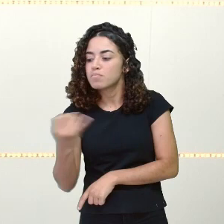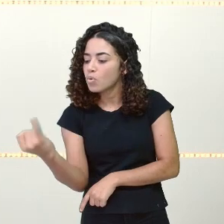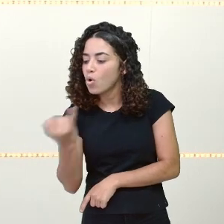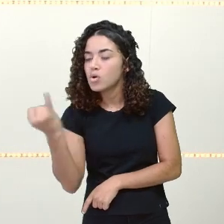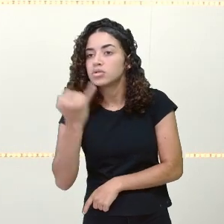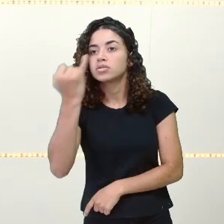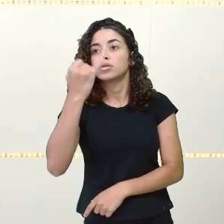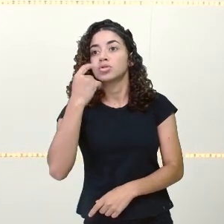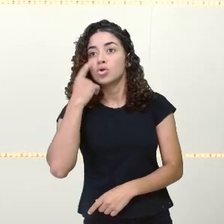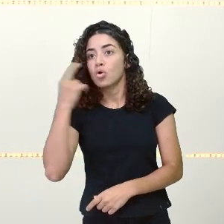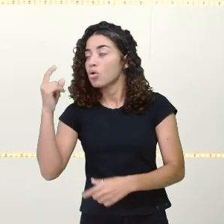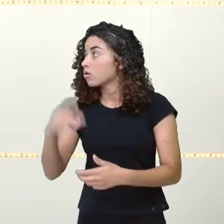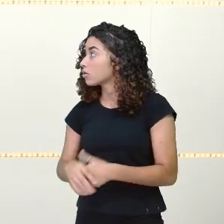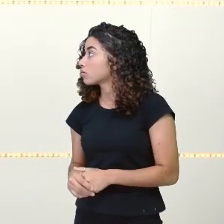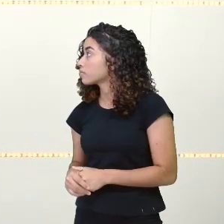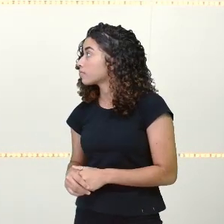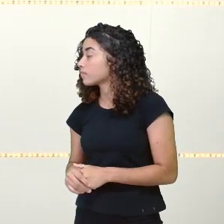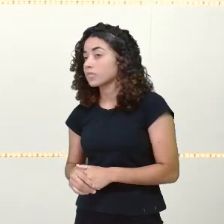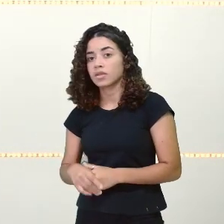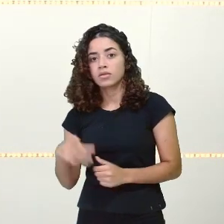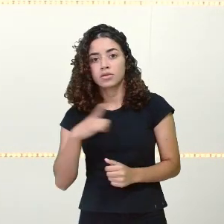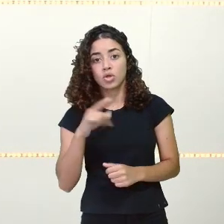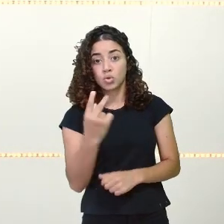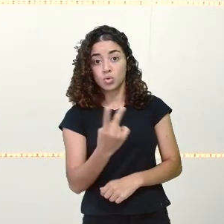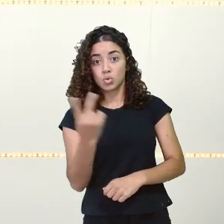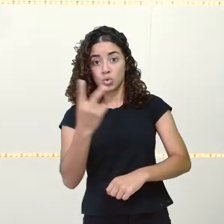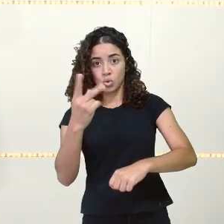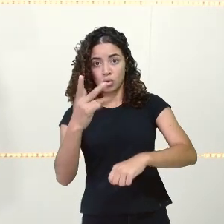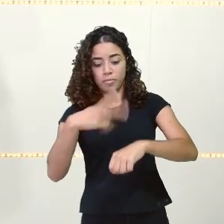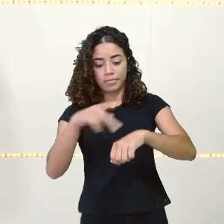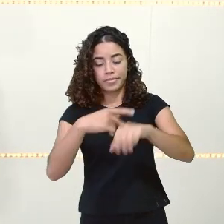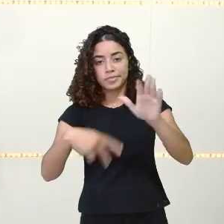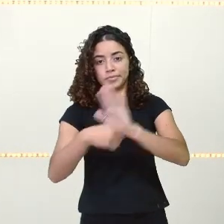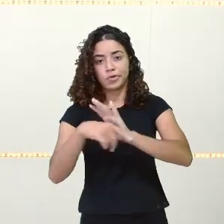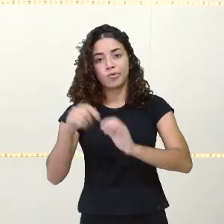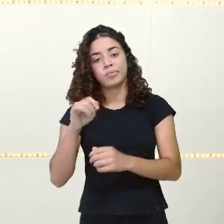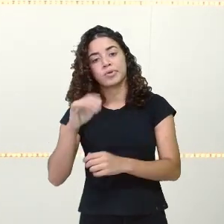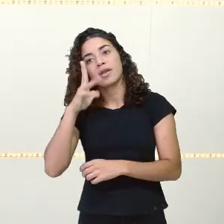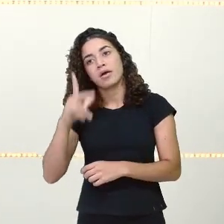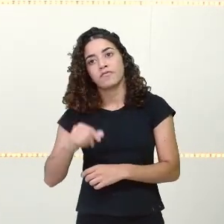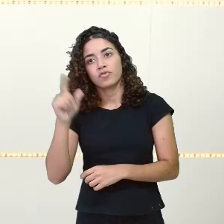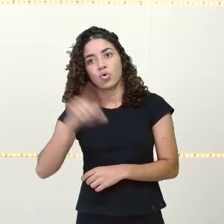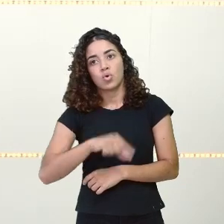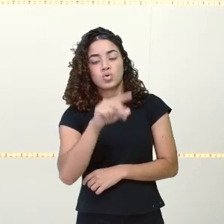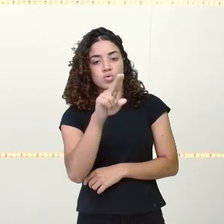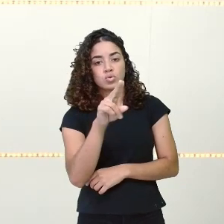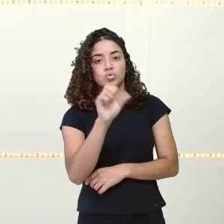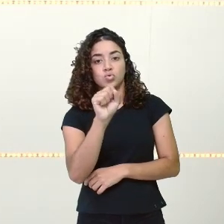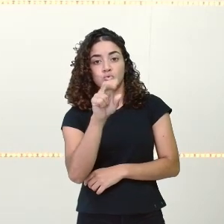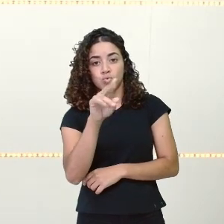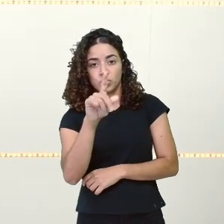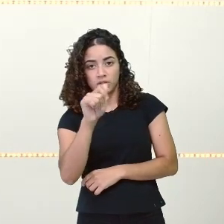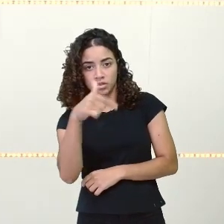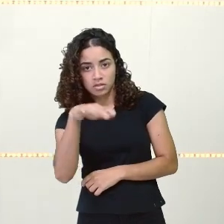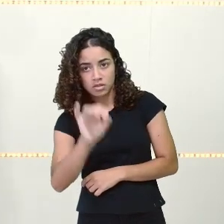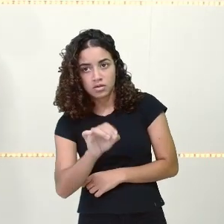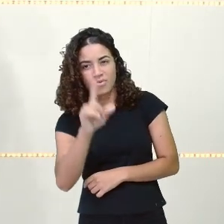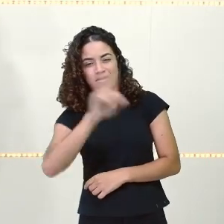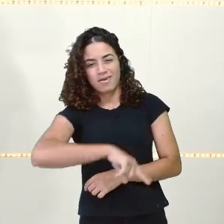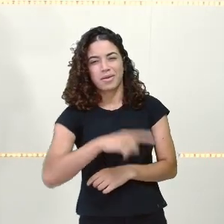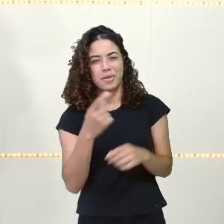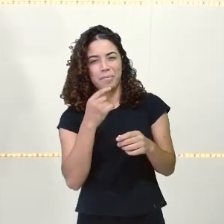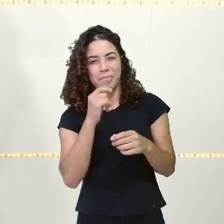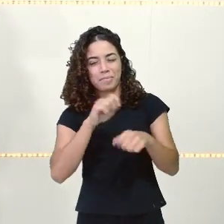ele aparece o emblema de 2 países lá da África. No Sudão, que é aquele ali, ó, no cantinho, que é preto com